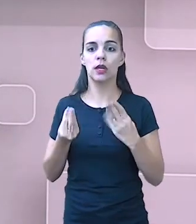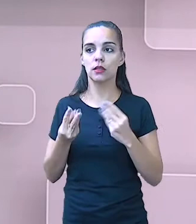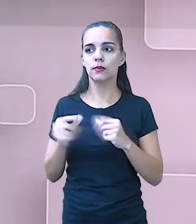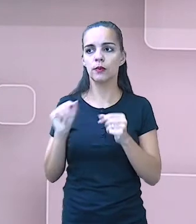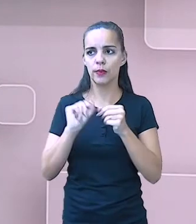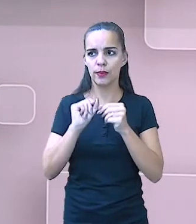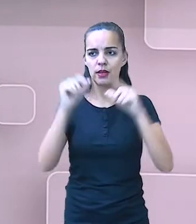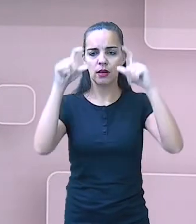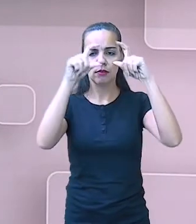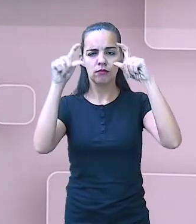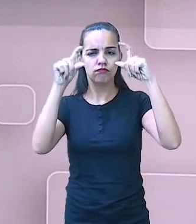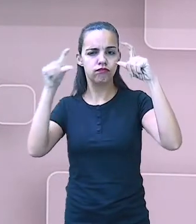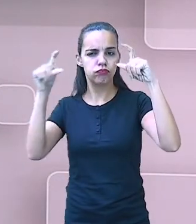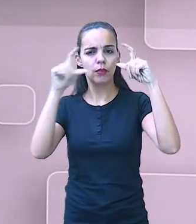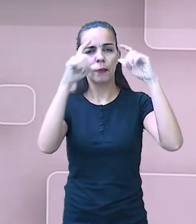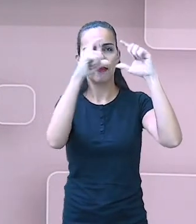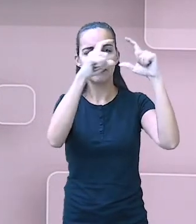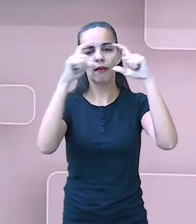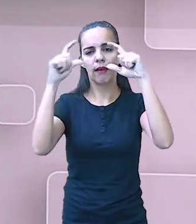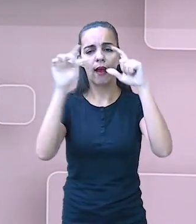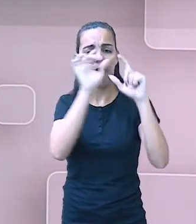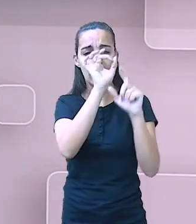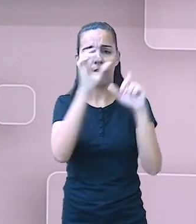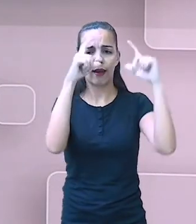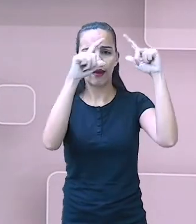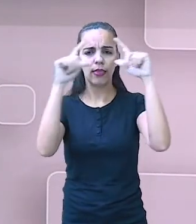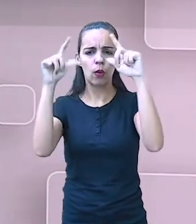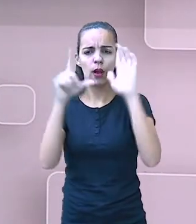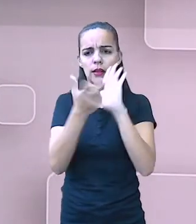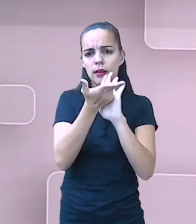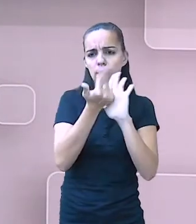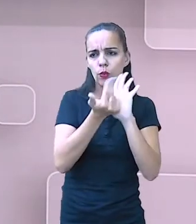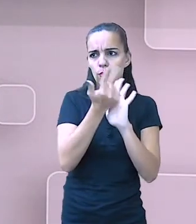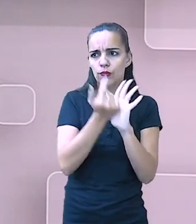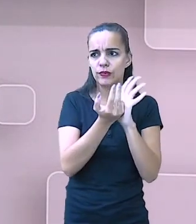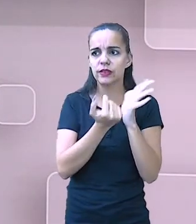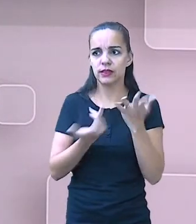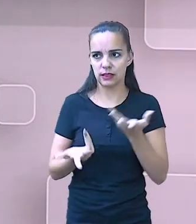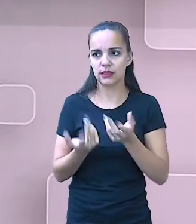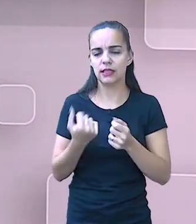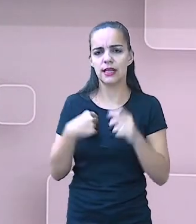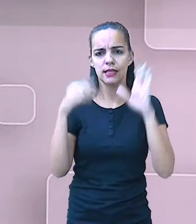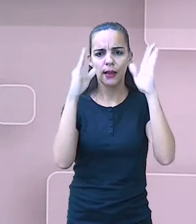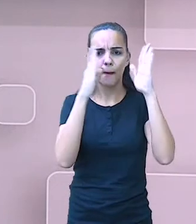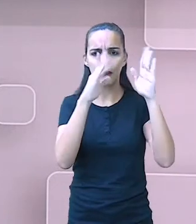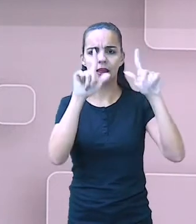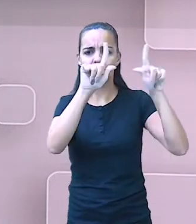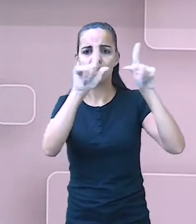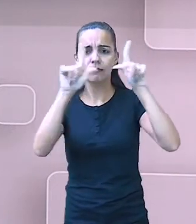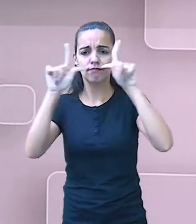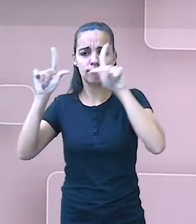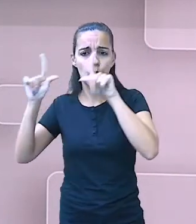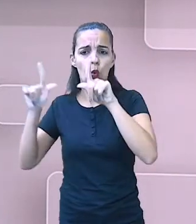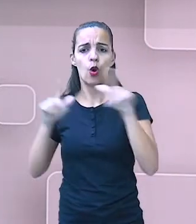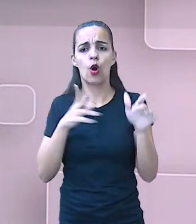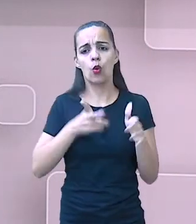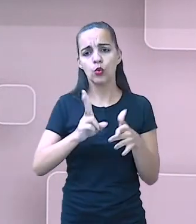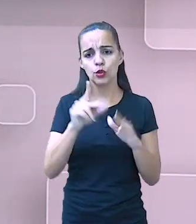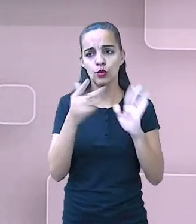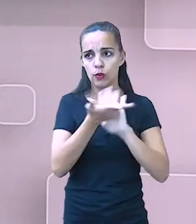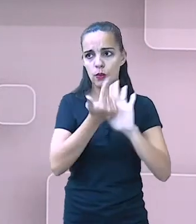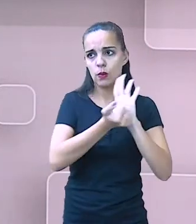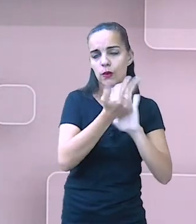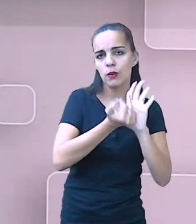ser separada em cada quadrinho, para que ela tenha uma sequência. A gente precisa